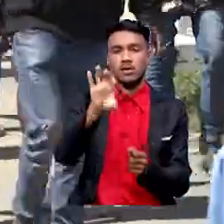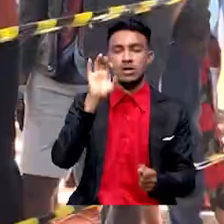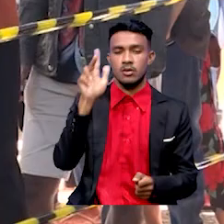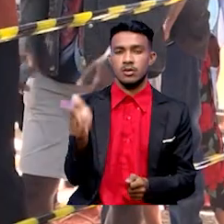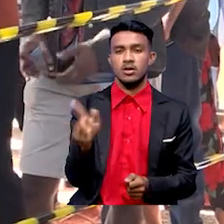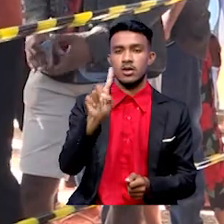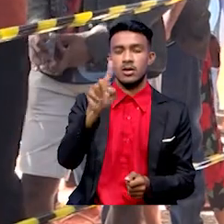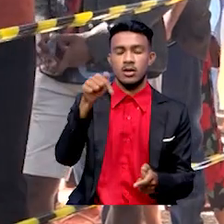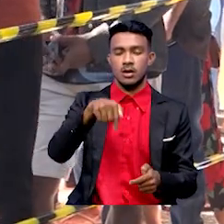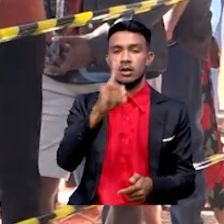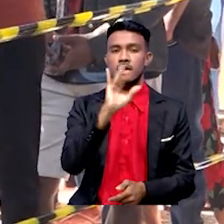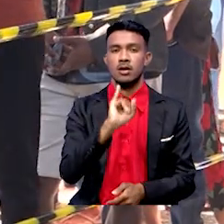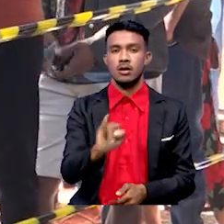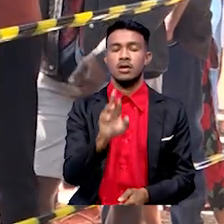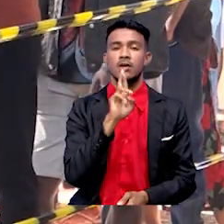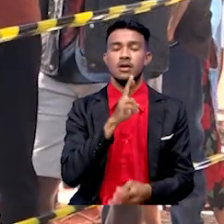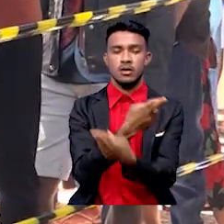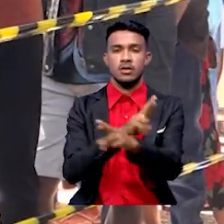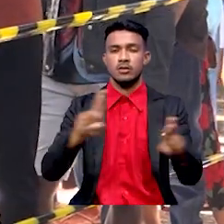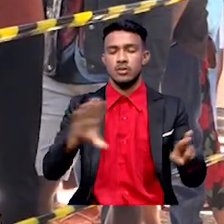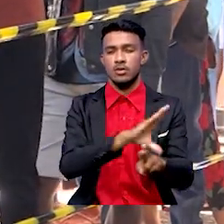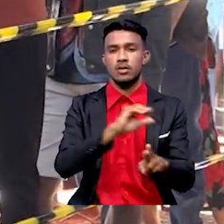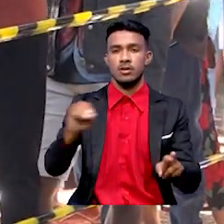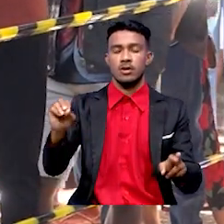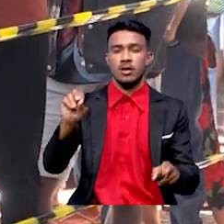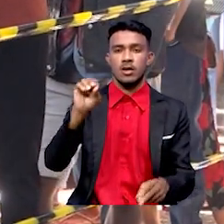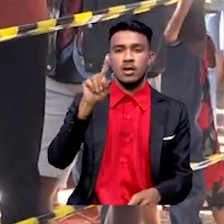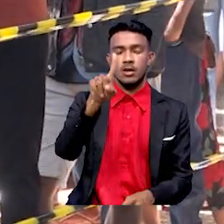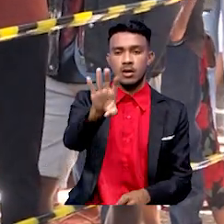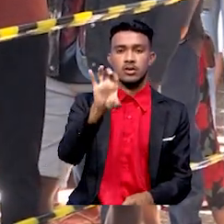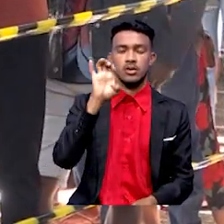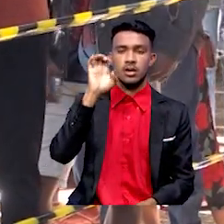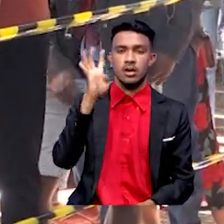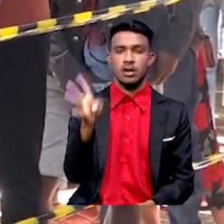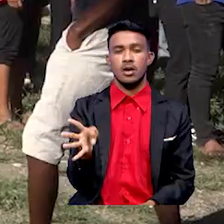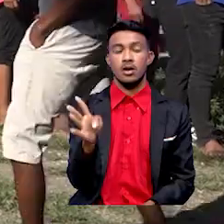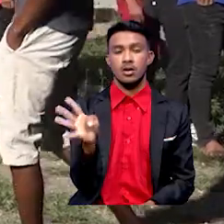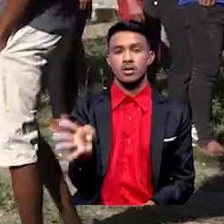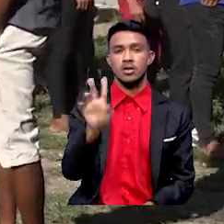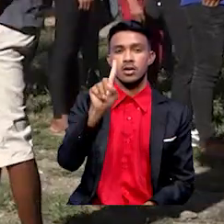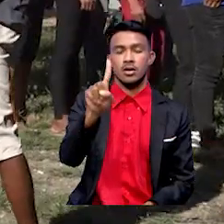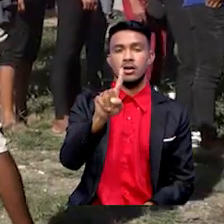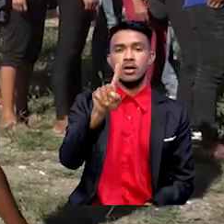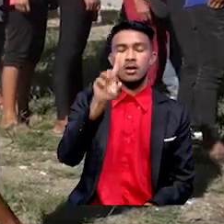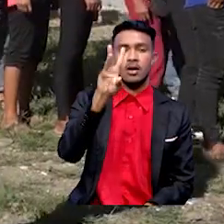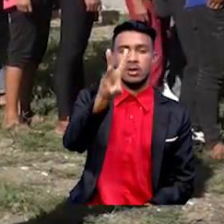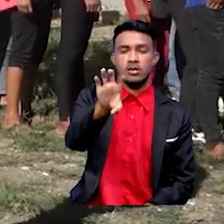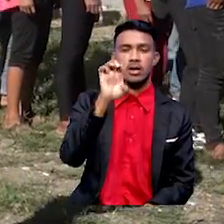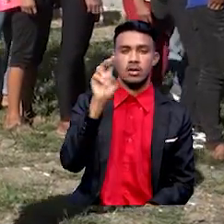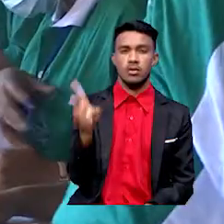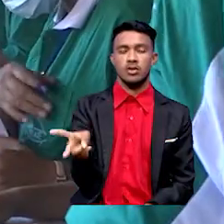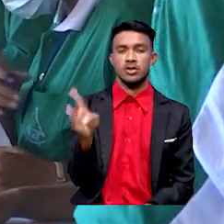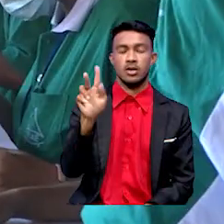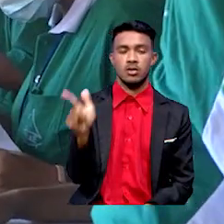iha dili, corresponde ba inscritus rihun atos ida hat nulu resin rua, atos nen rua nulu resin hat. No iha